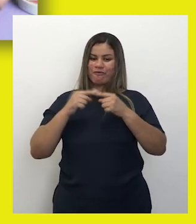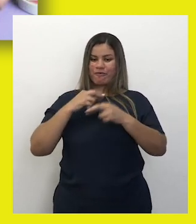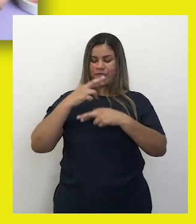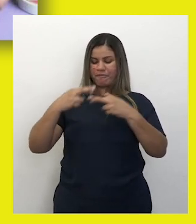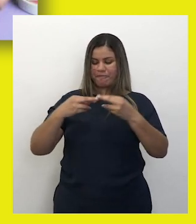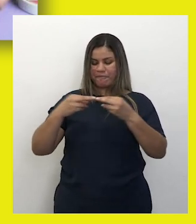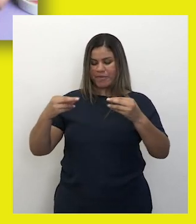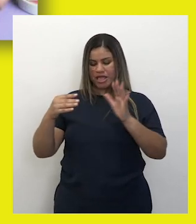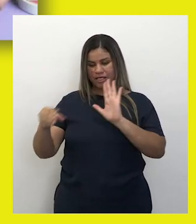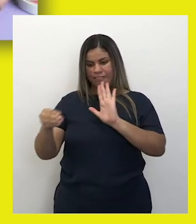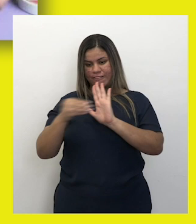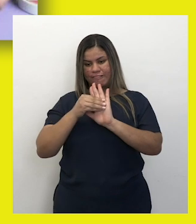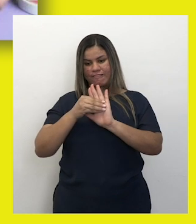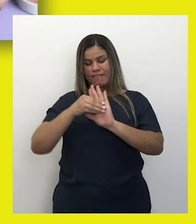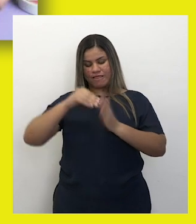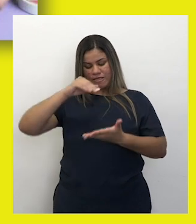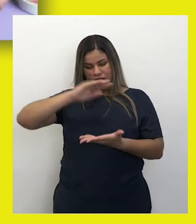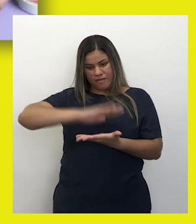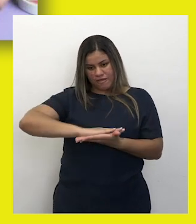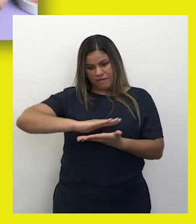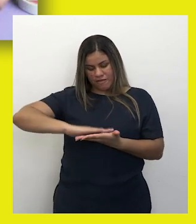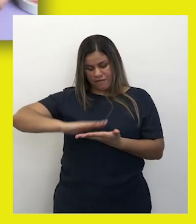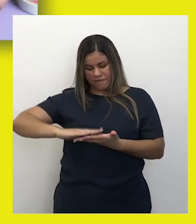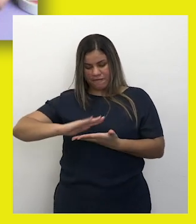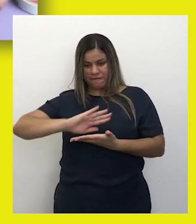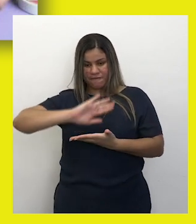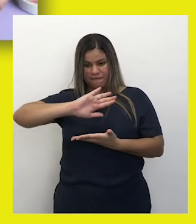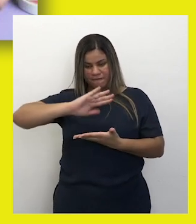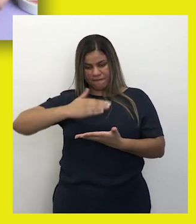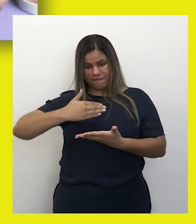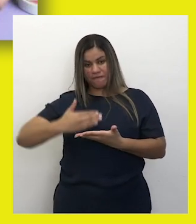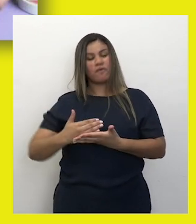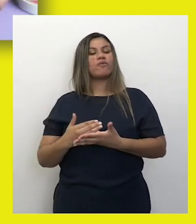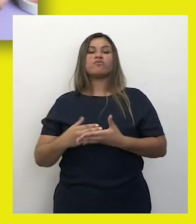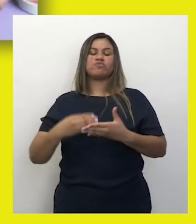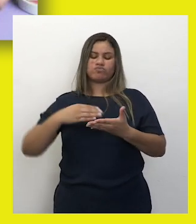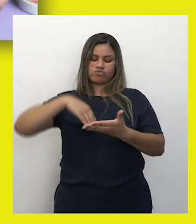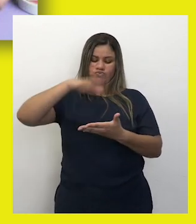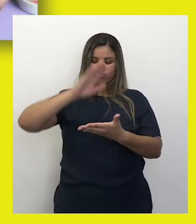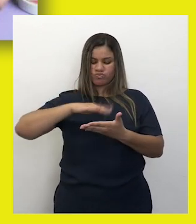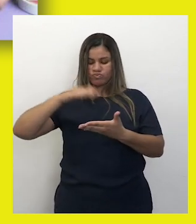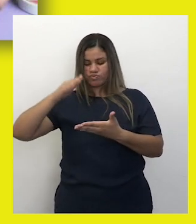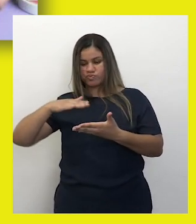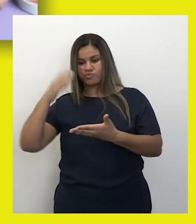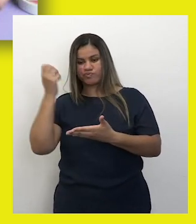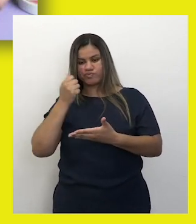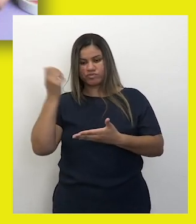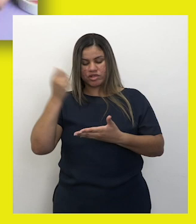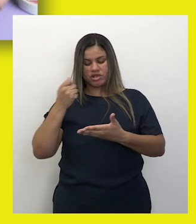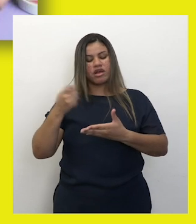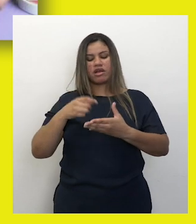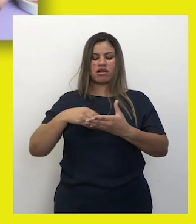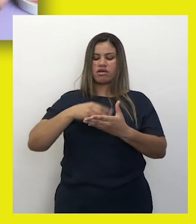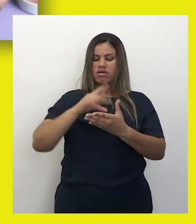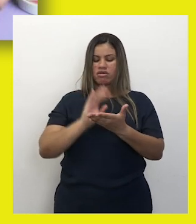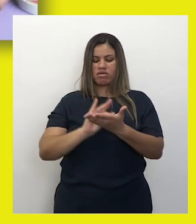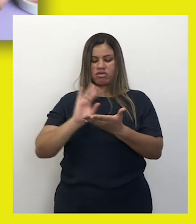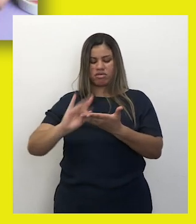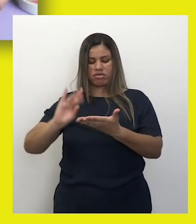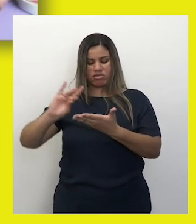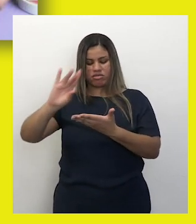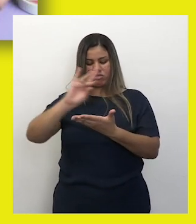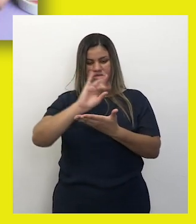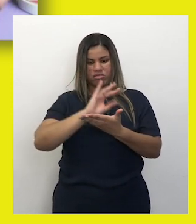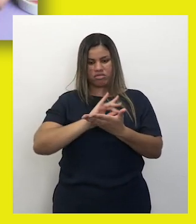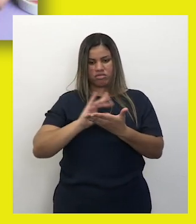colar primeiramente no fundo da caixinha. Passe a cola branca na caixinha, espalhe com o dedo e cole com cuidado o